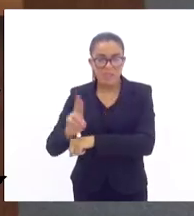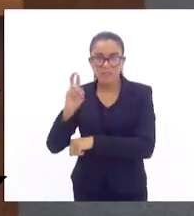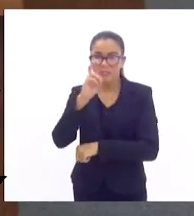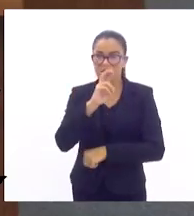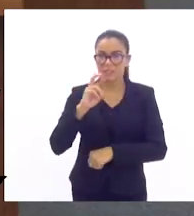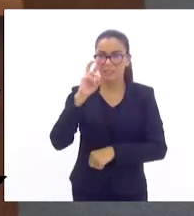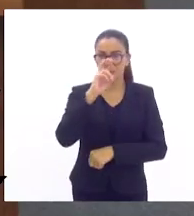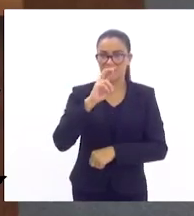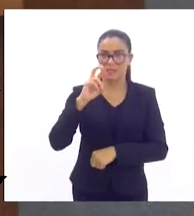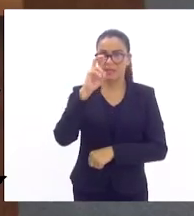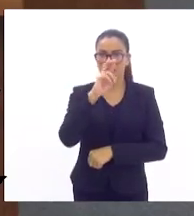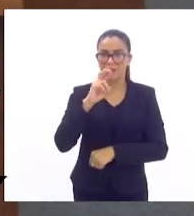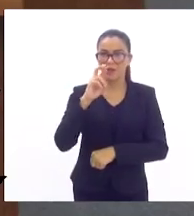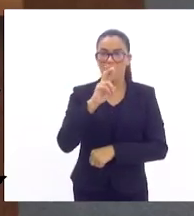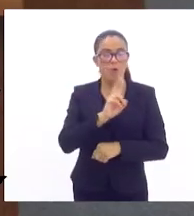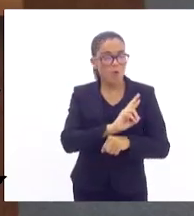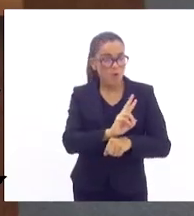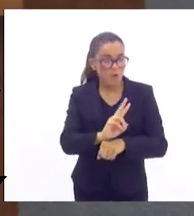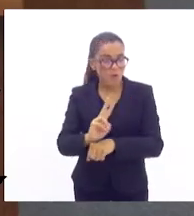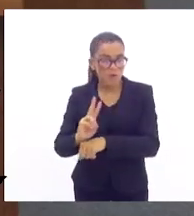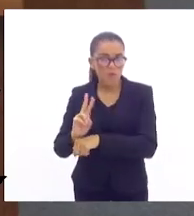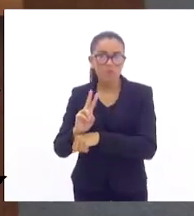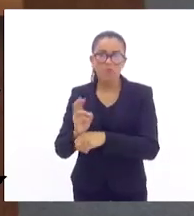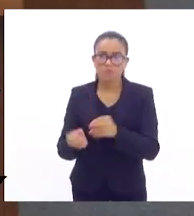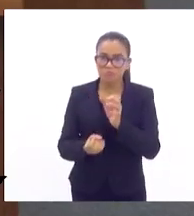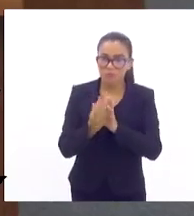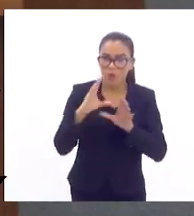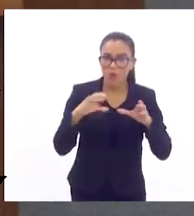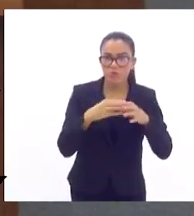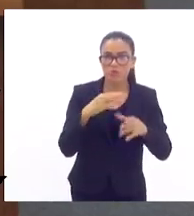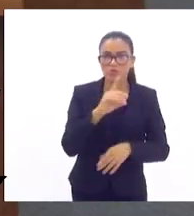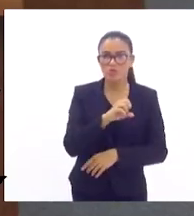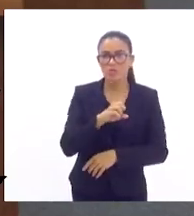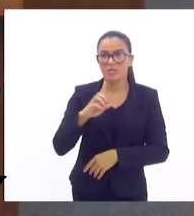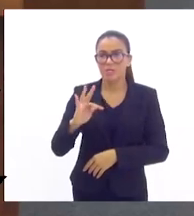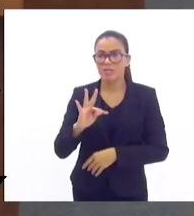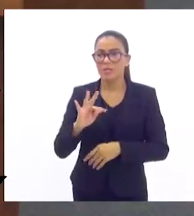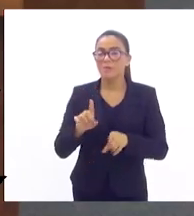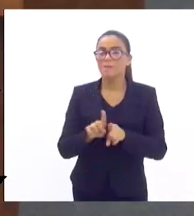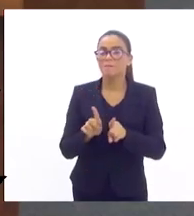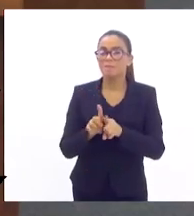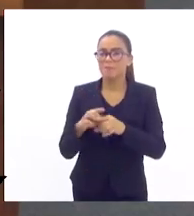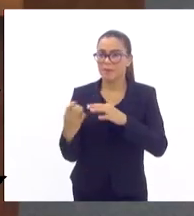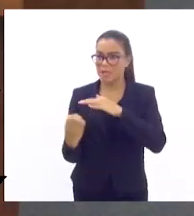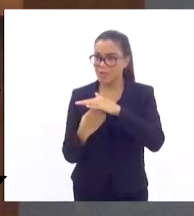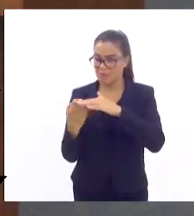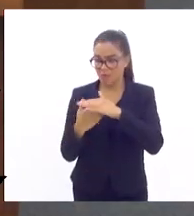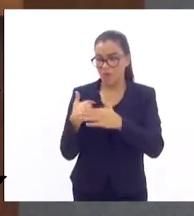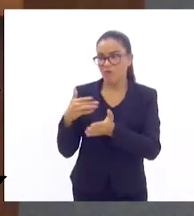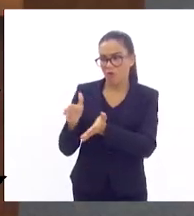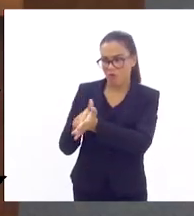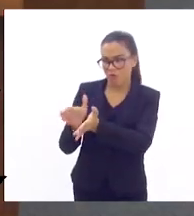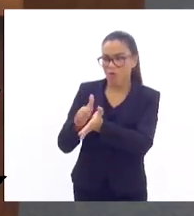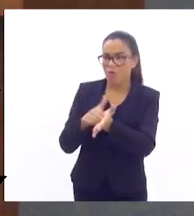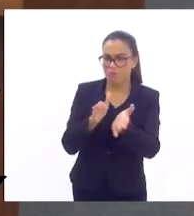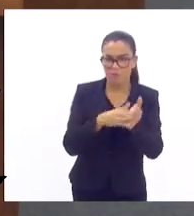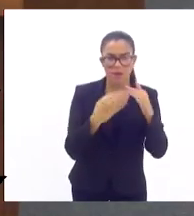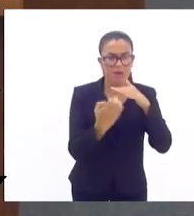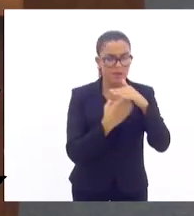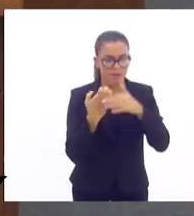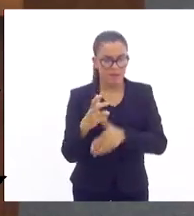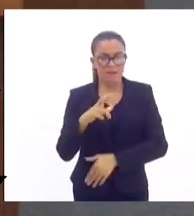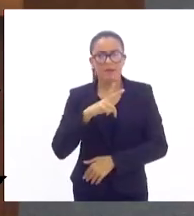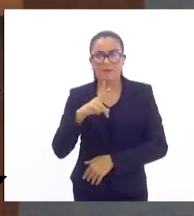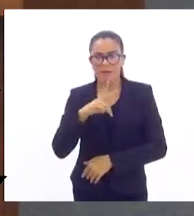A comitê de monitoramento foi formado. As empresas, e eu vou fazer uma cobrança das empresas privadas,